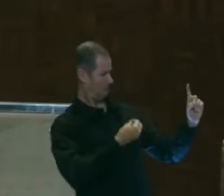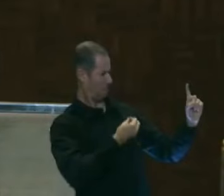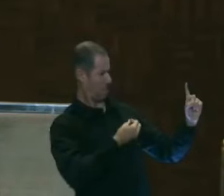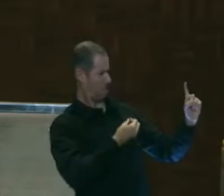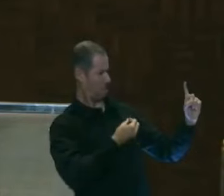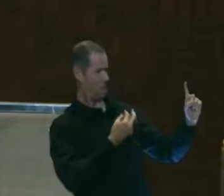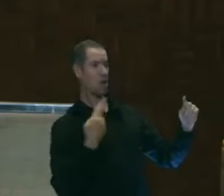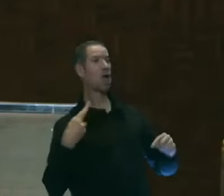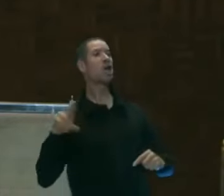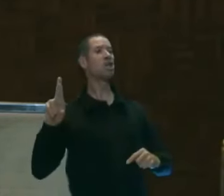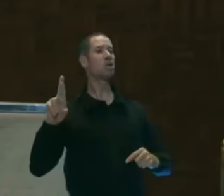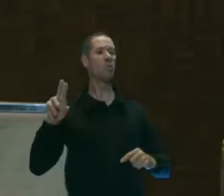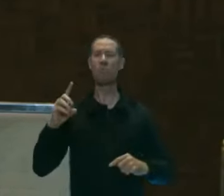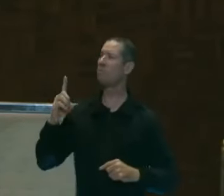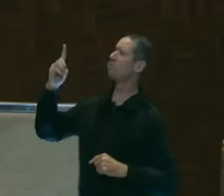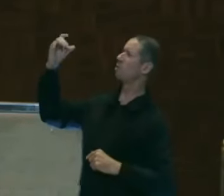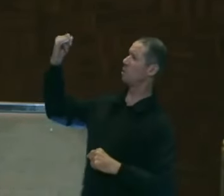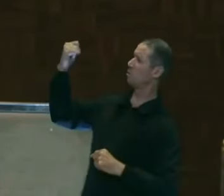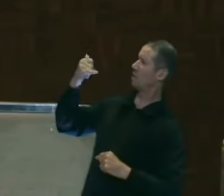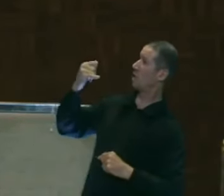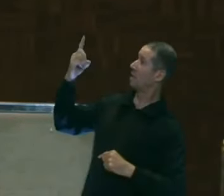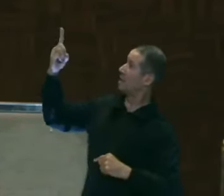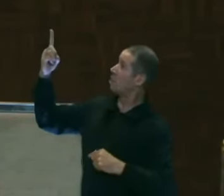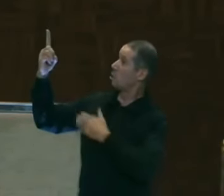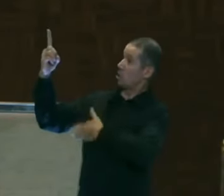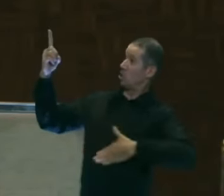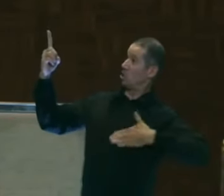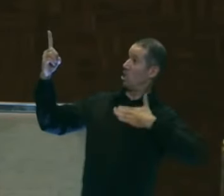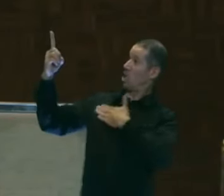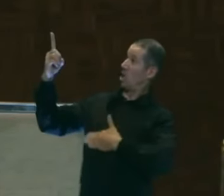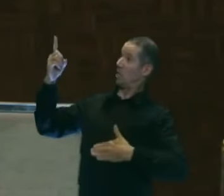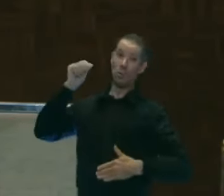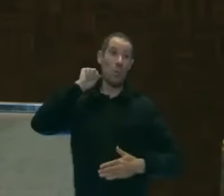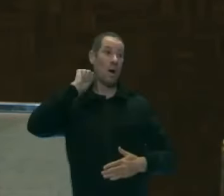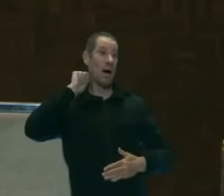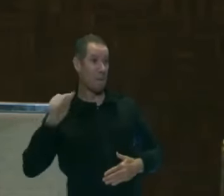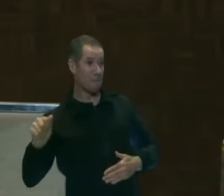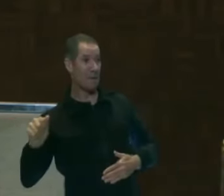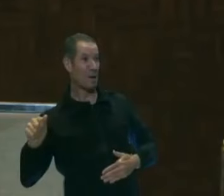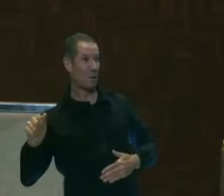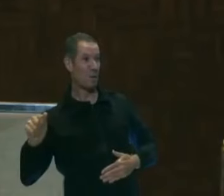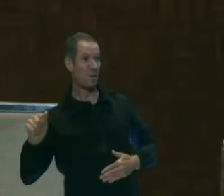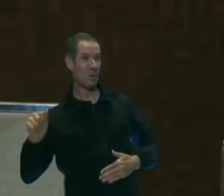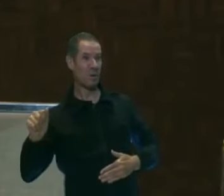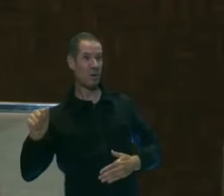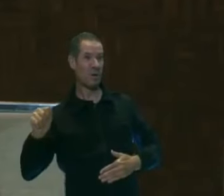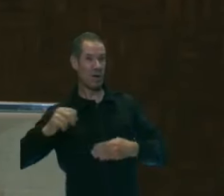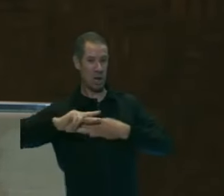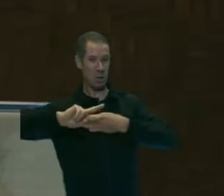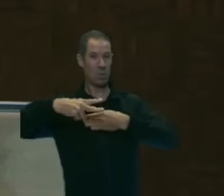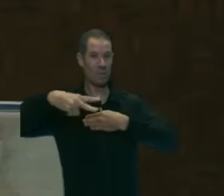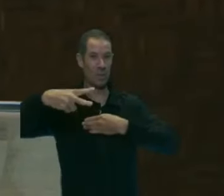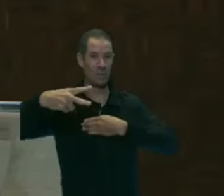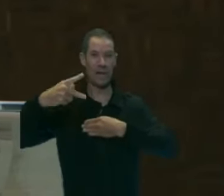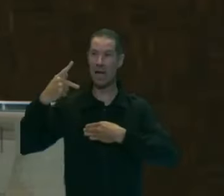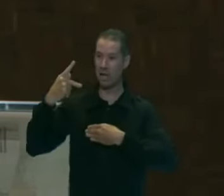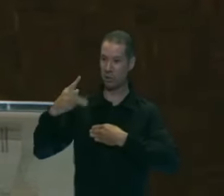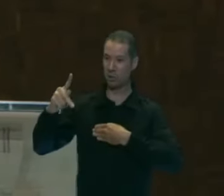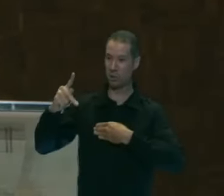Note que Deus fala que Ele se agradou de Abel e, consequentemente, da sua